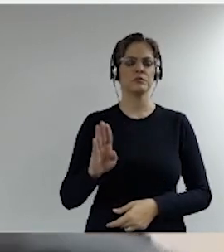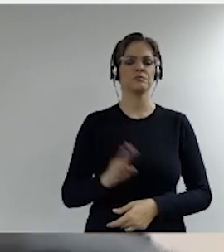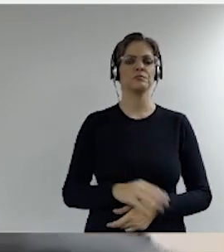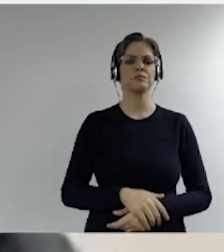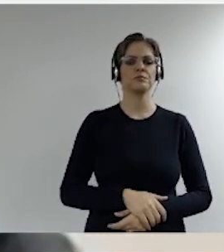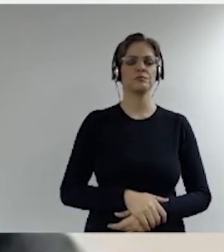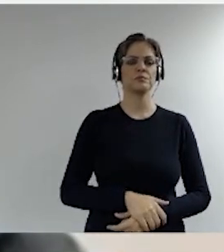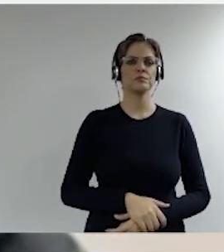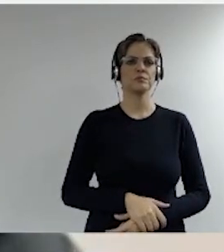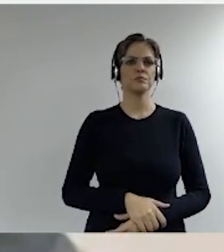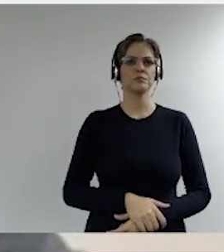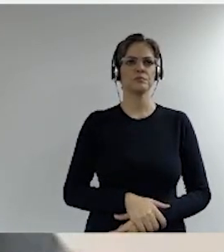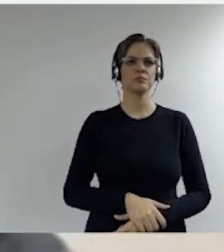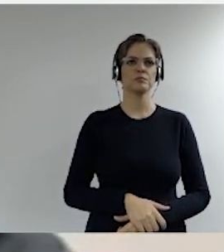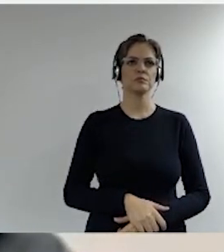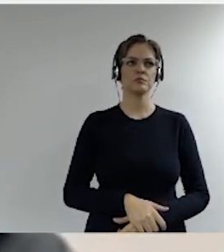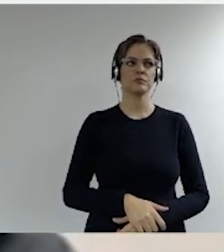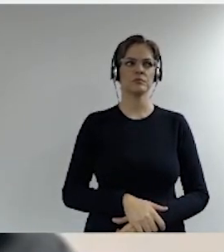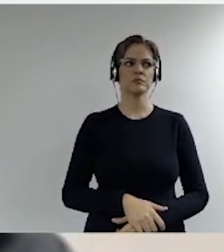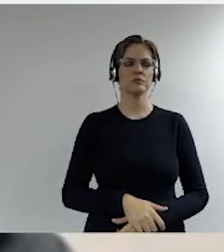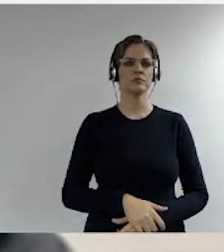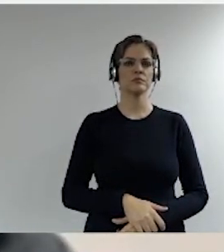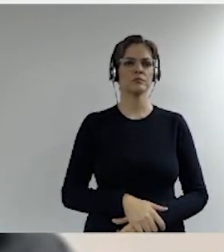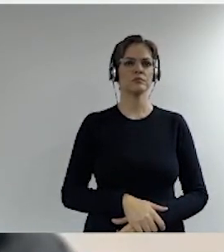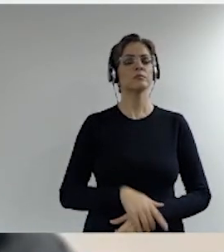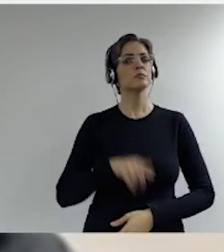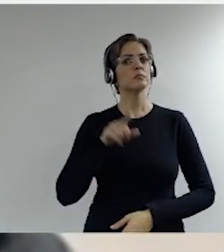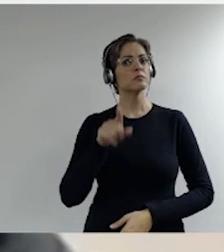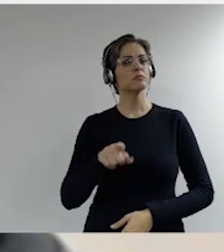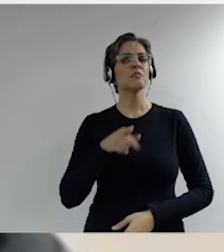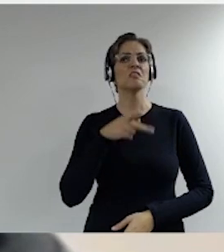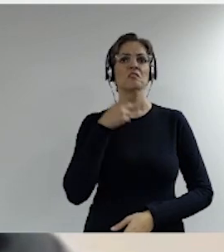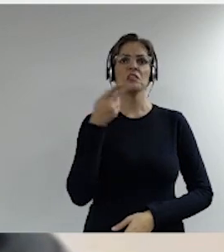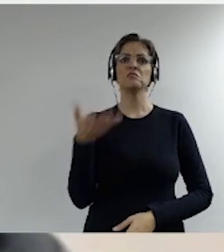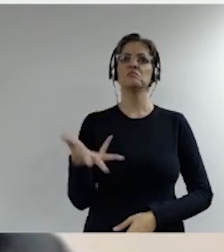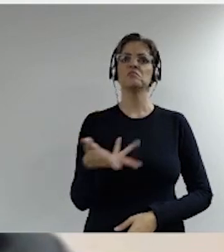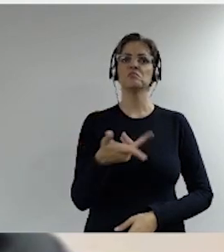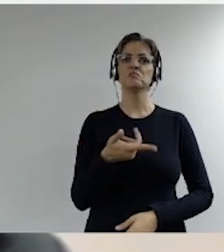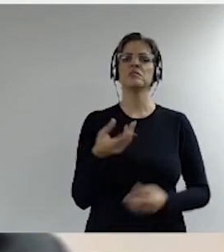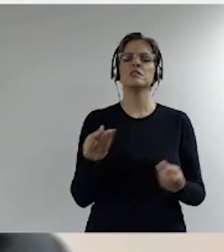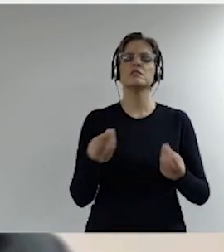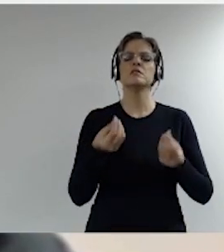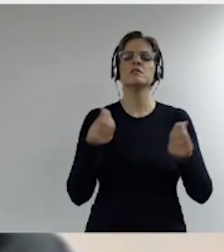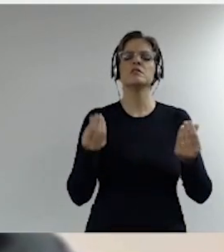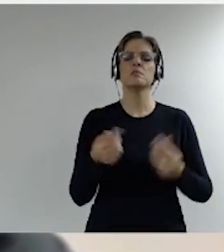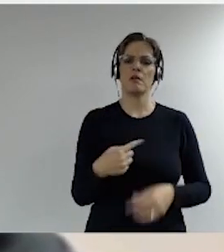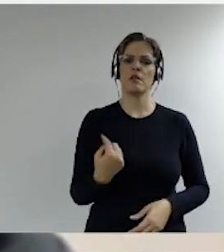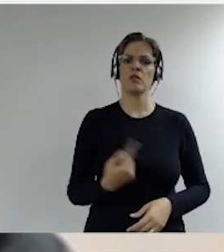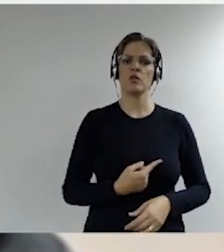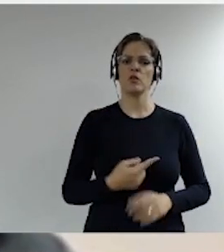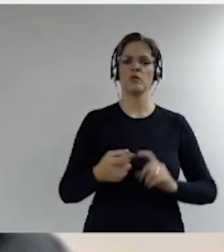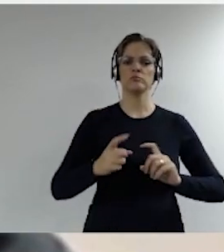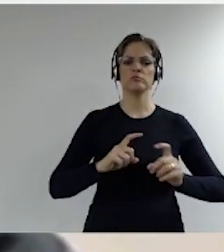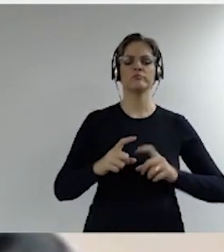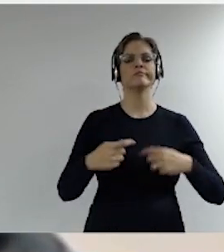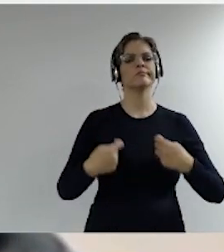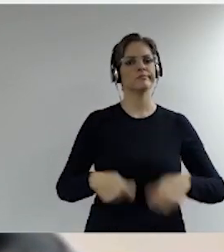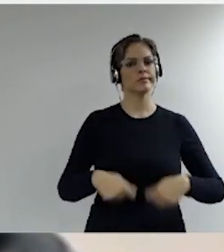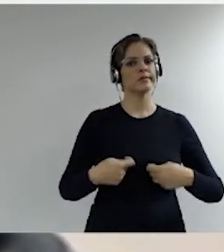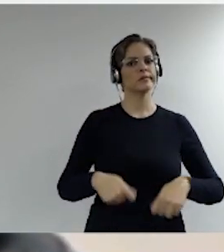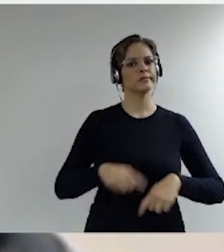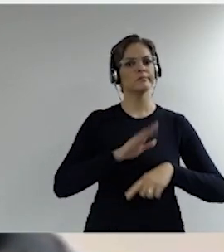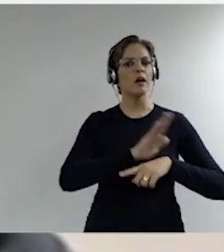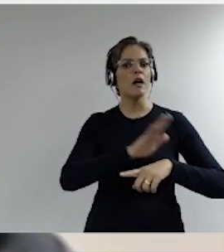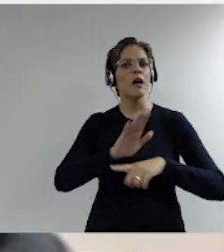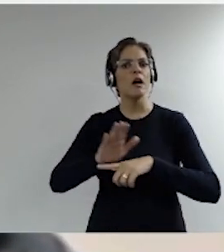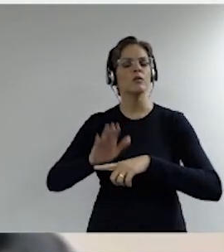destaco a fala de Vossa Excelência no sentido da sensibilidade que nós, dirigentes de ordens, temos que ter para atender os anseios